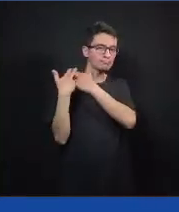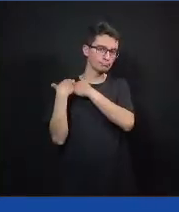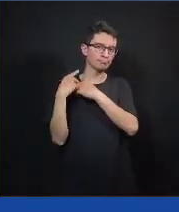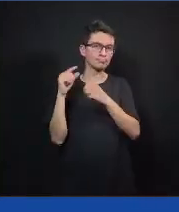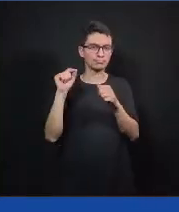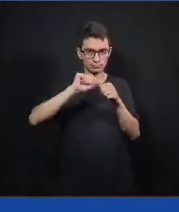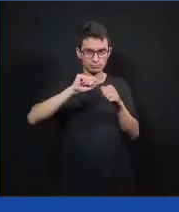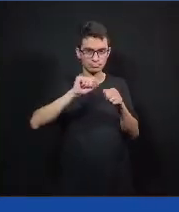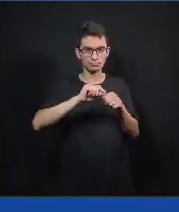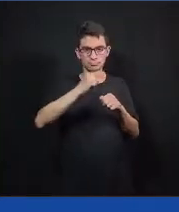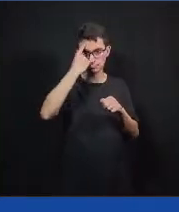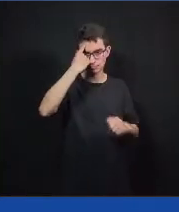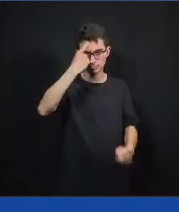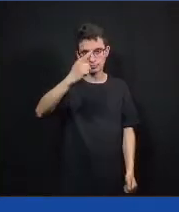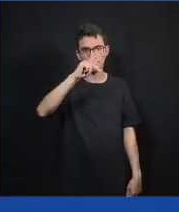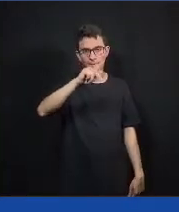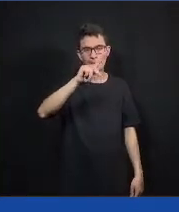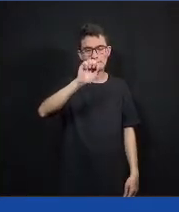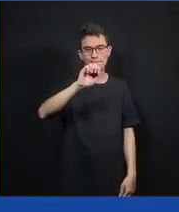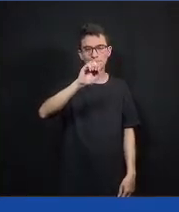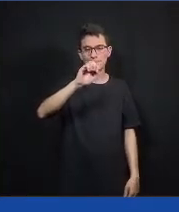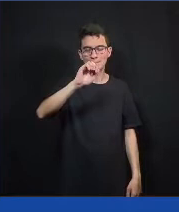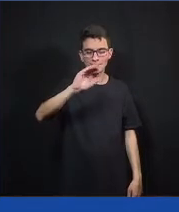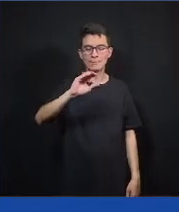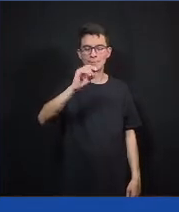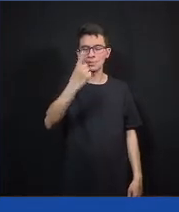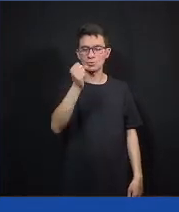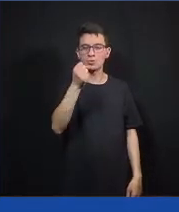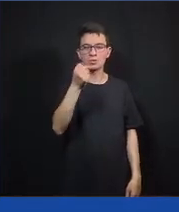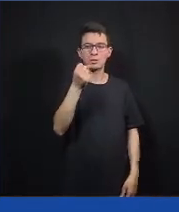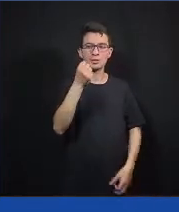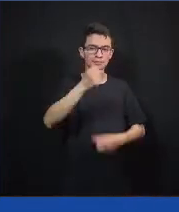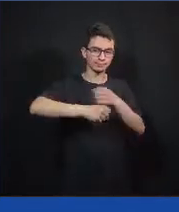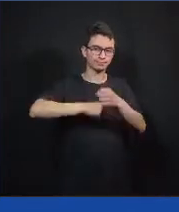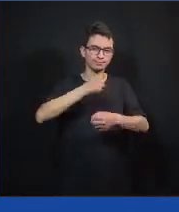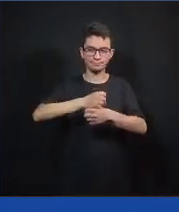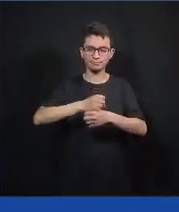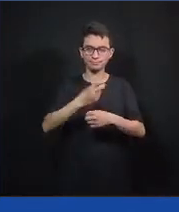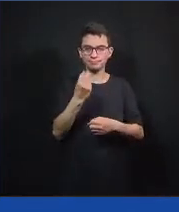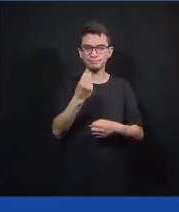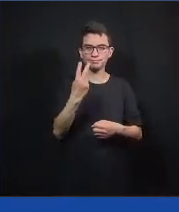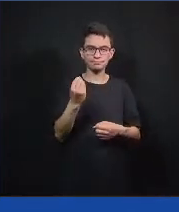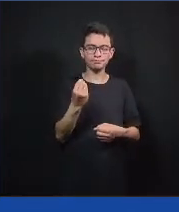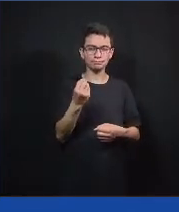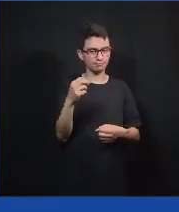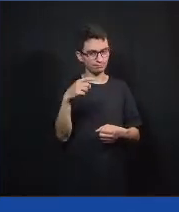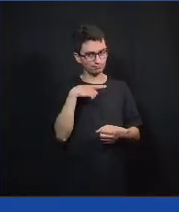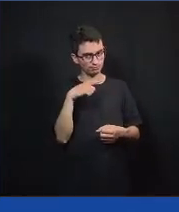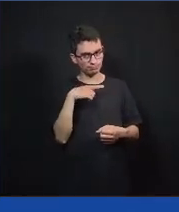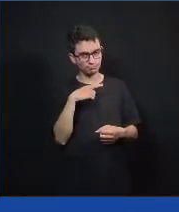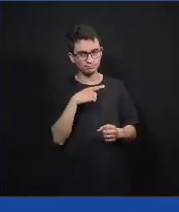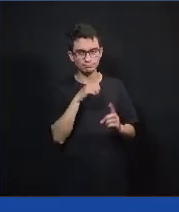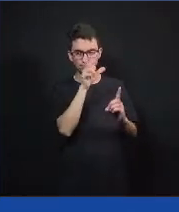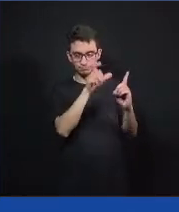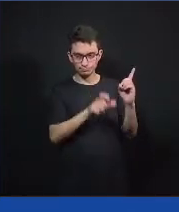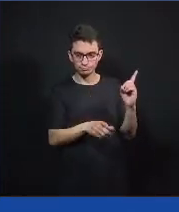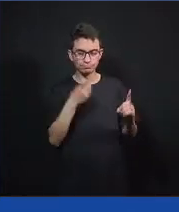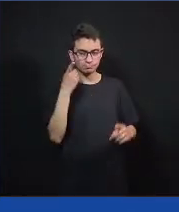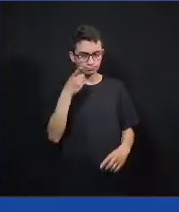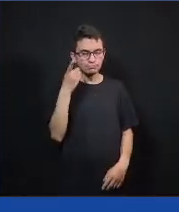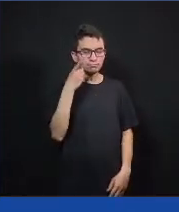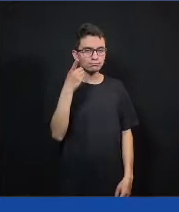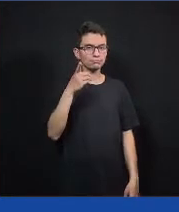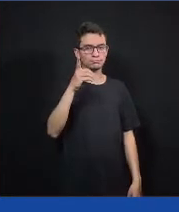de 2020, foi o deputado Jonathan de Jesus, e eu queria destacar o trecho final do parecer dele, que eu acho que é